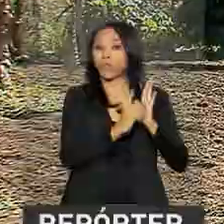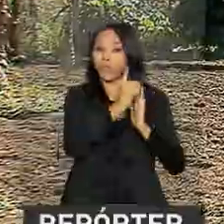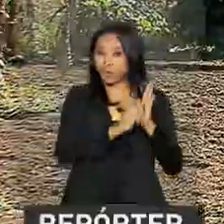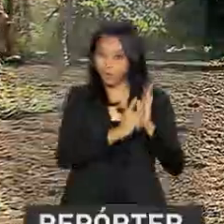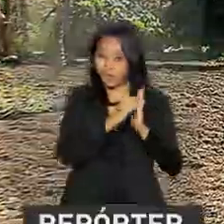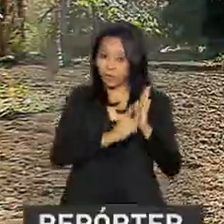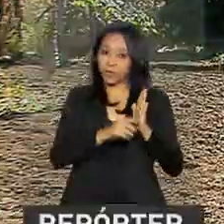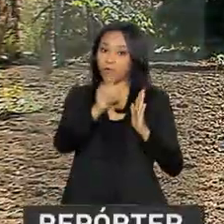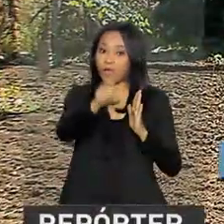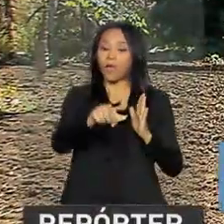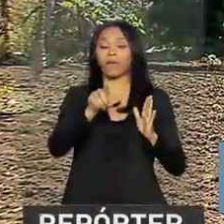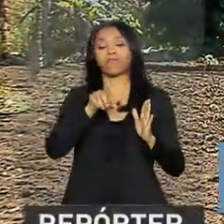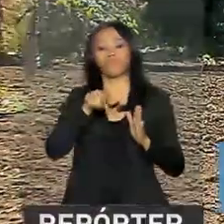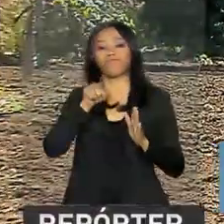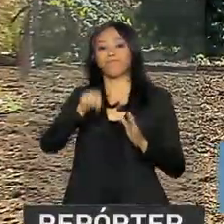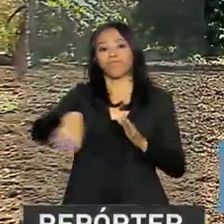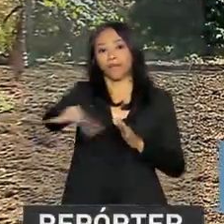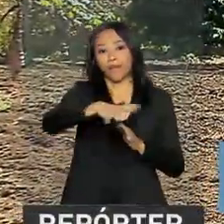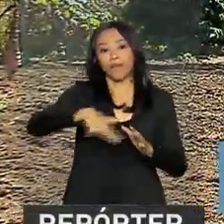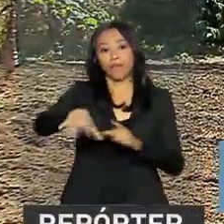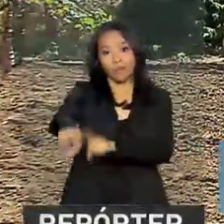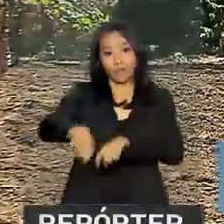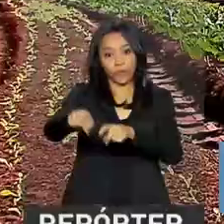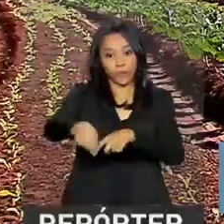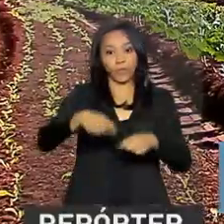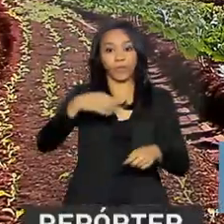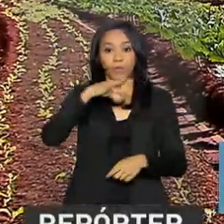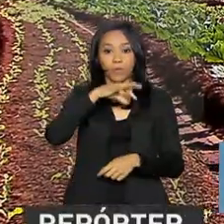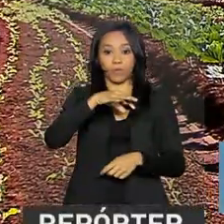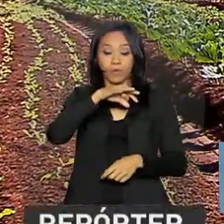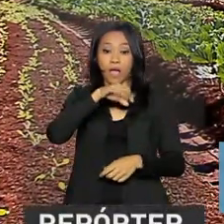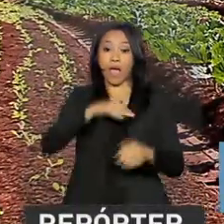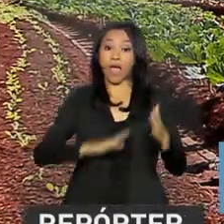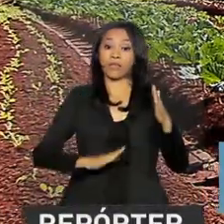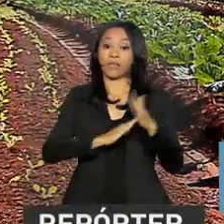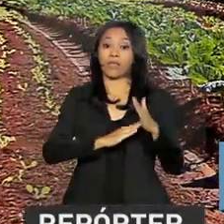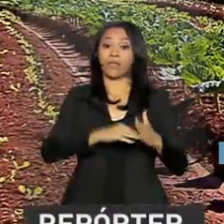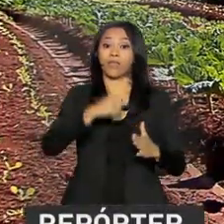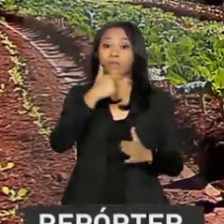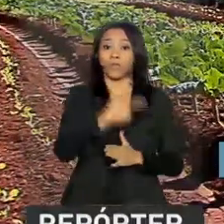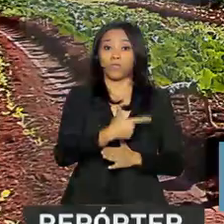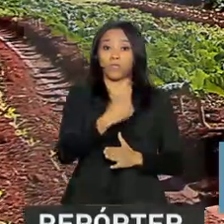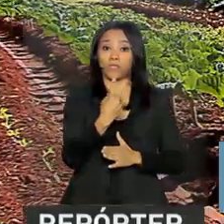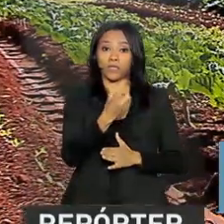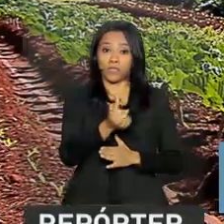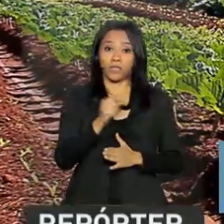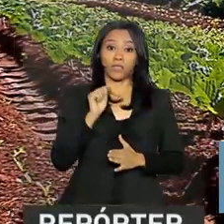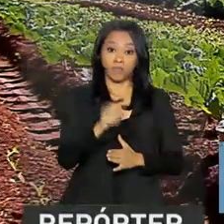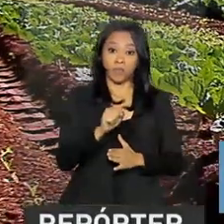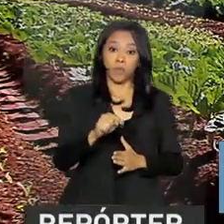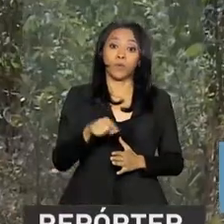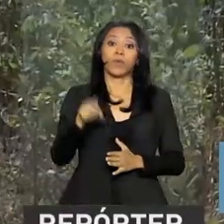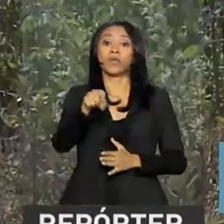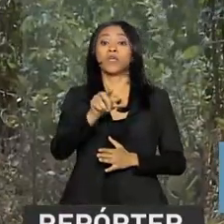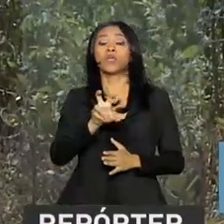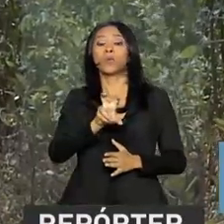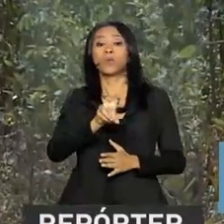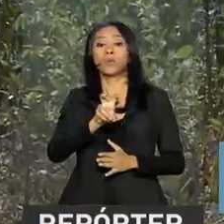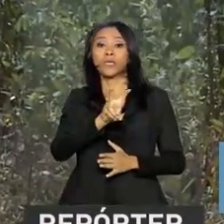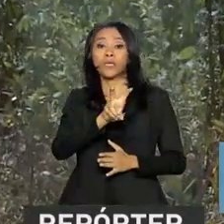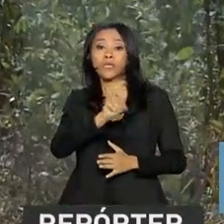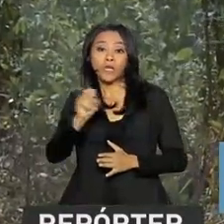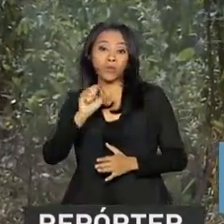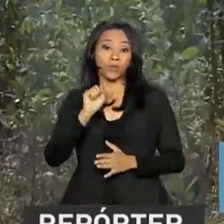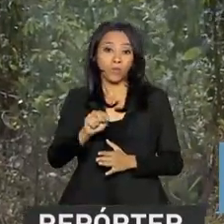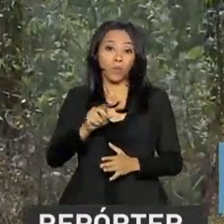vale para agricultores com renda anual de até 216 mil reais e patrimônio de 500 mil dentro